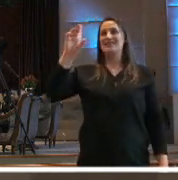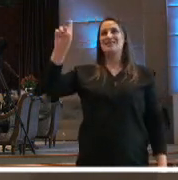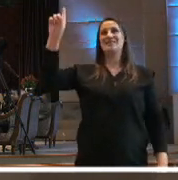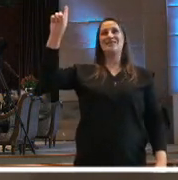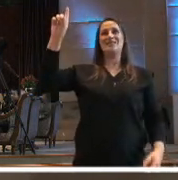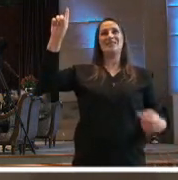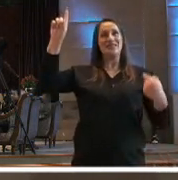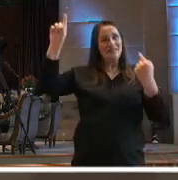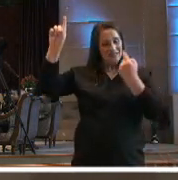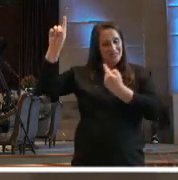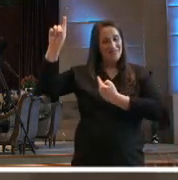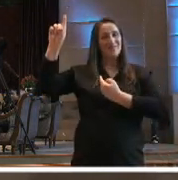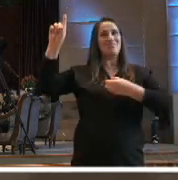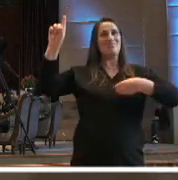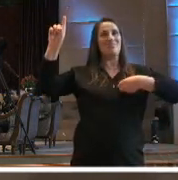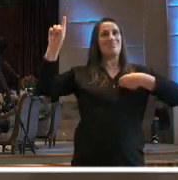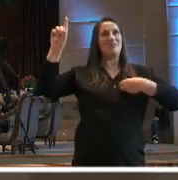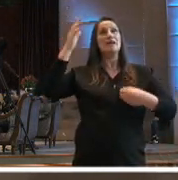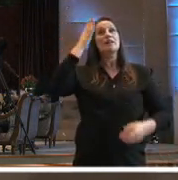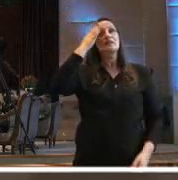nós. E sabe o que aconteceu?